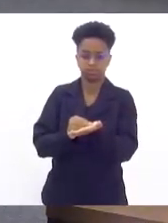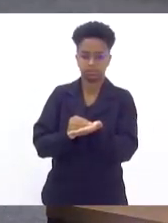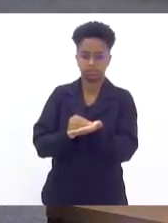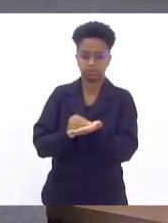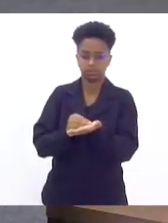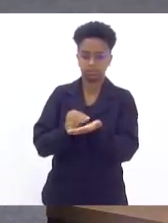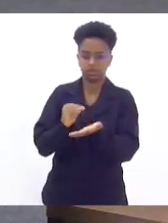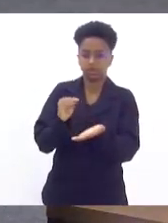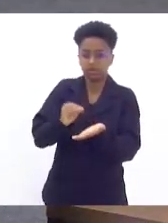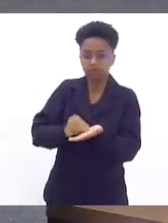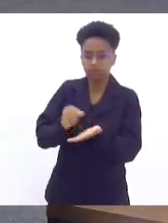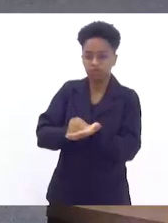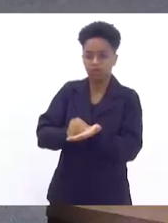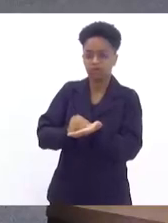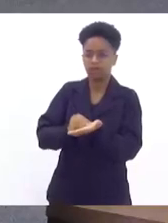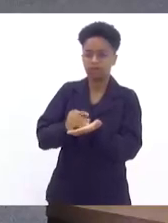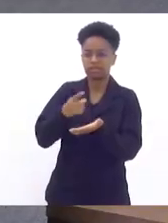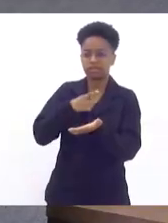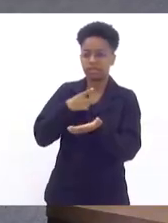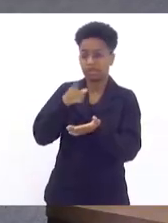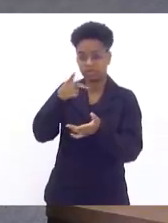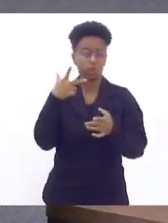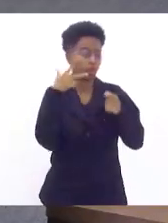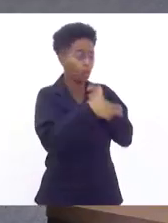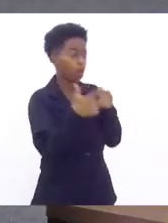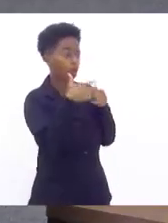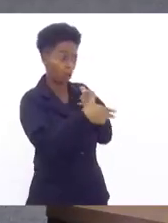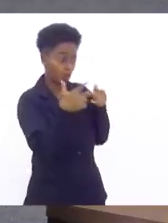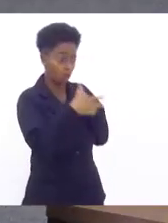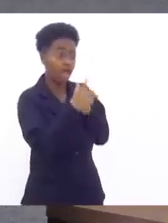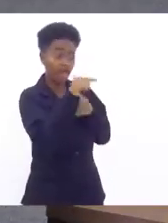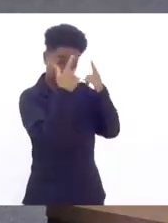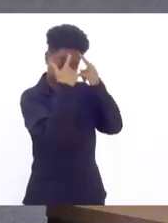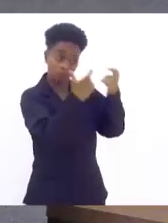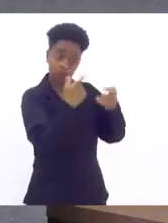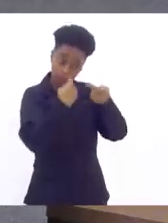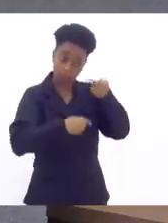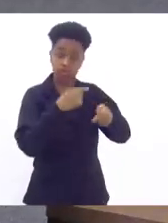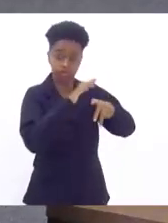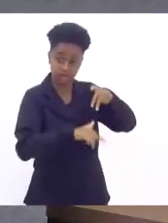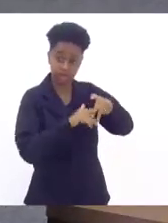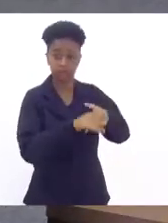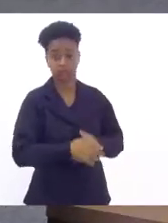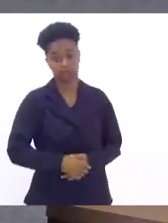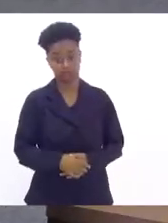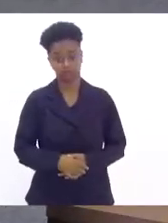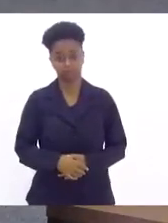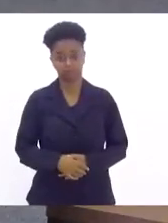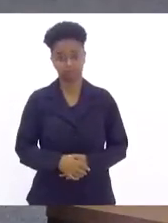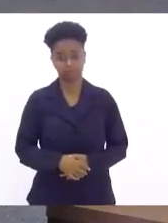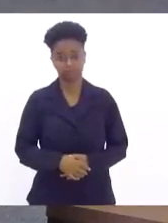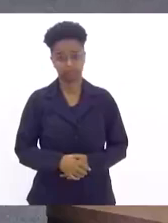diante de tanta ele tá me interrompendo o senhor presidente isso é violência política de gênero